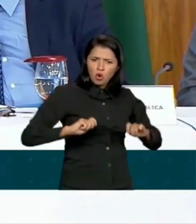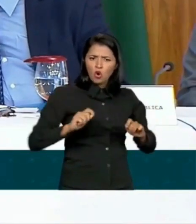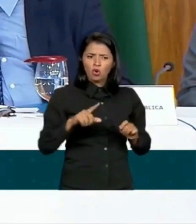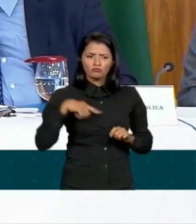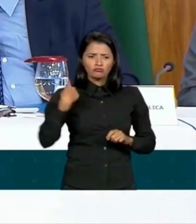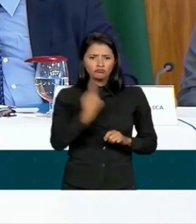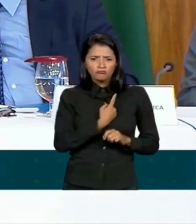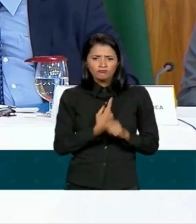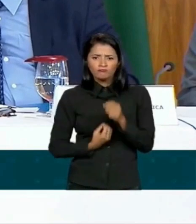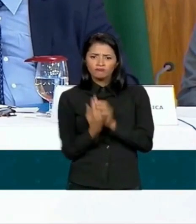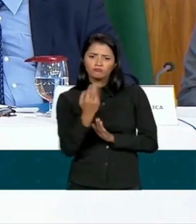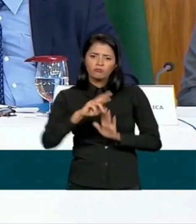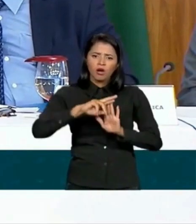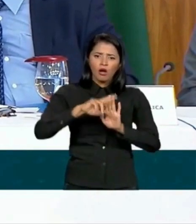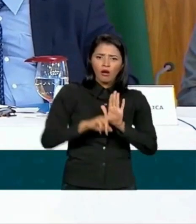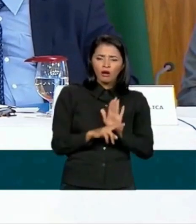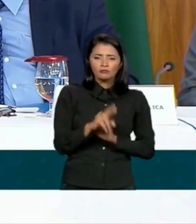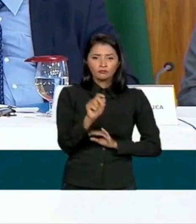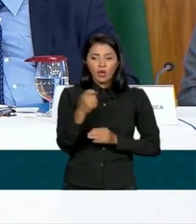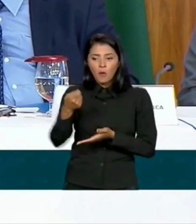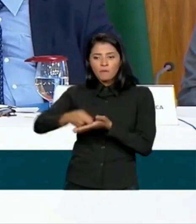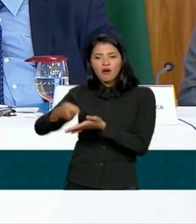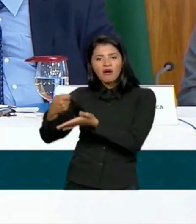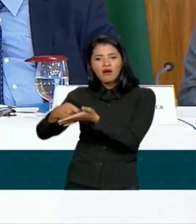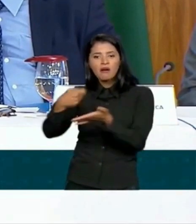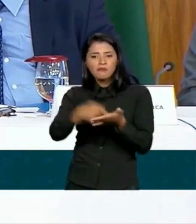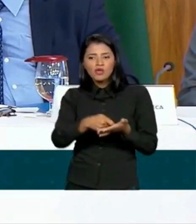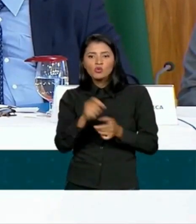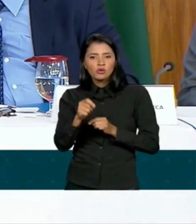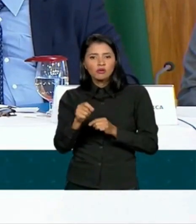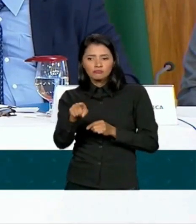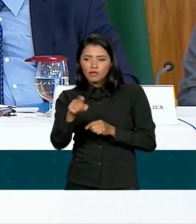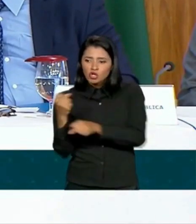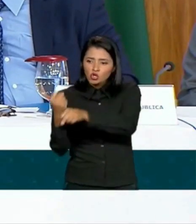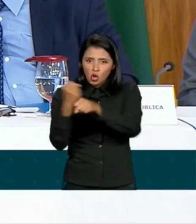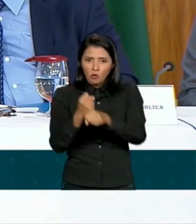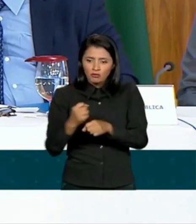gente regularizasse os pagamentos das obras que estão em andamento.